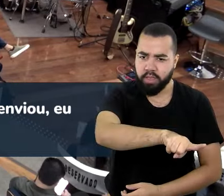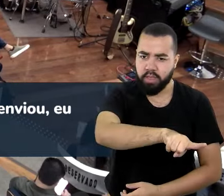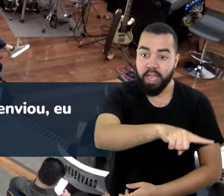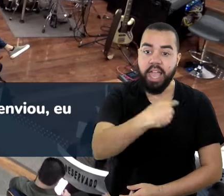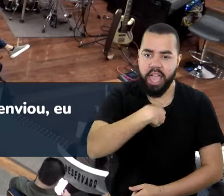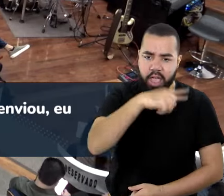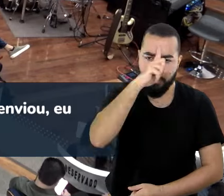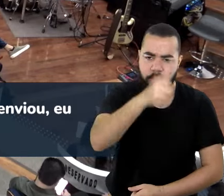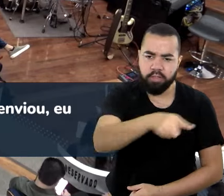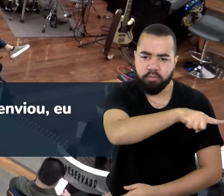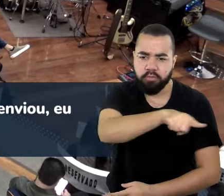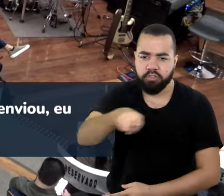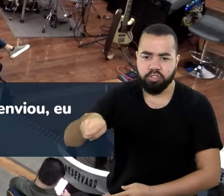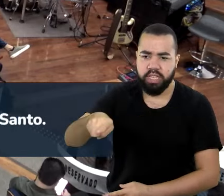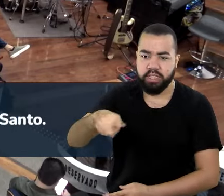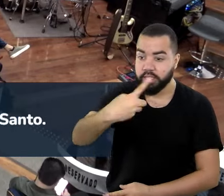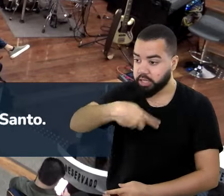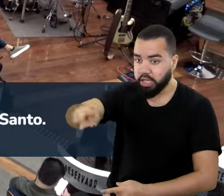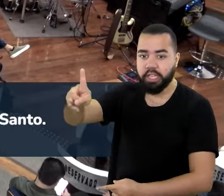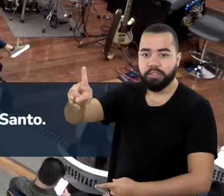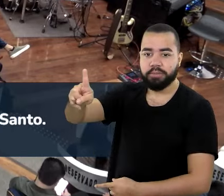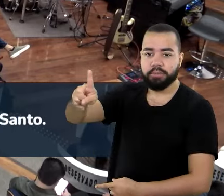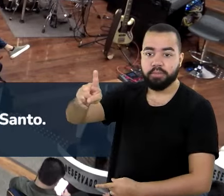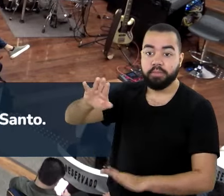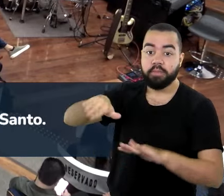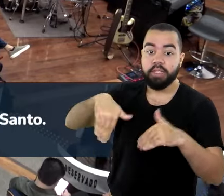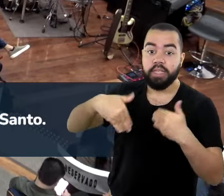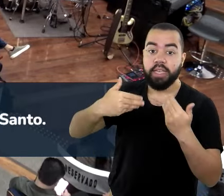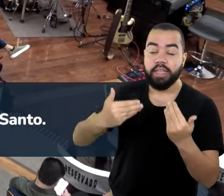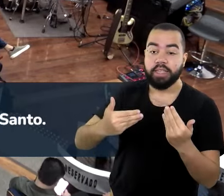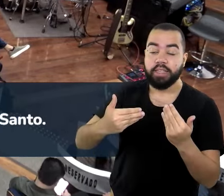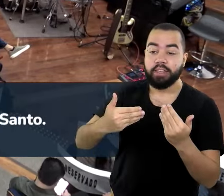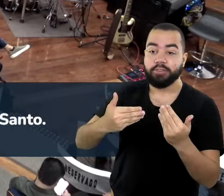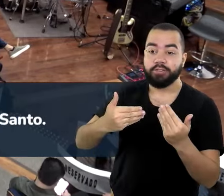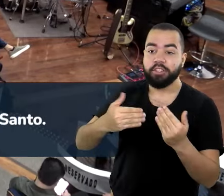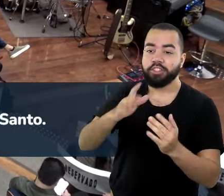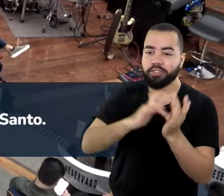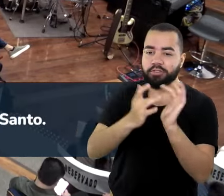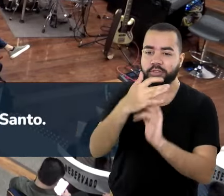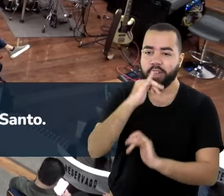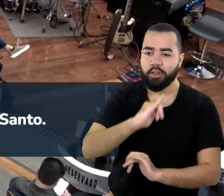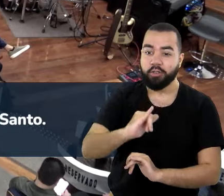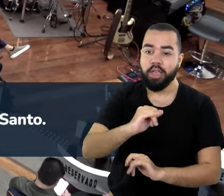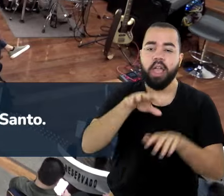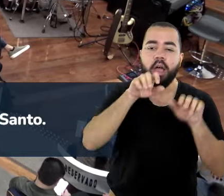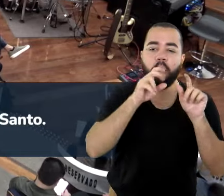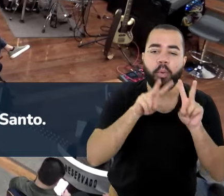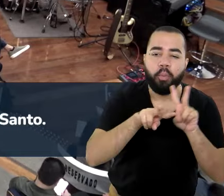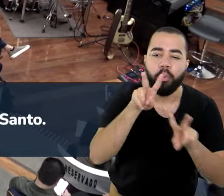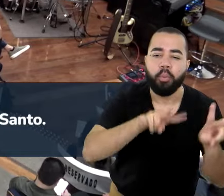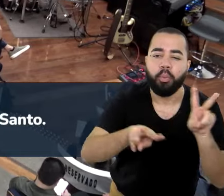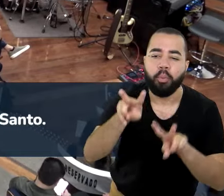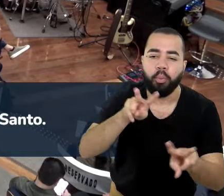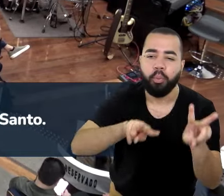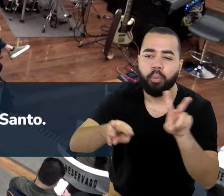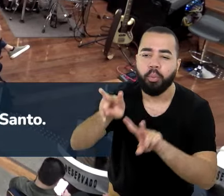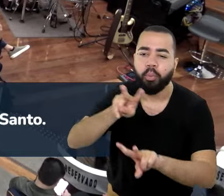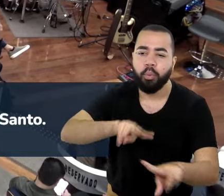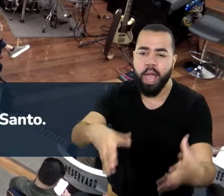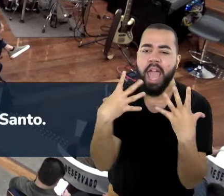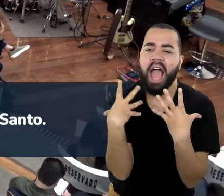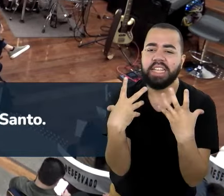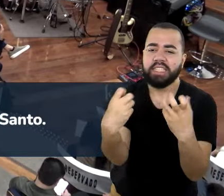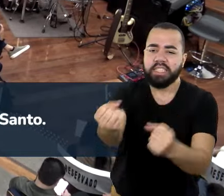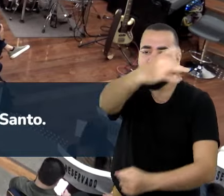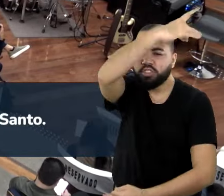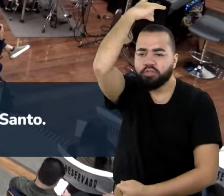também vos envio. E, havendo dito isto, soprou sobre eles e disse-lhes: